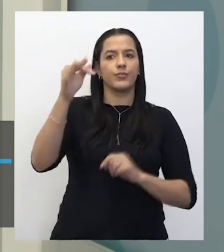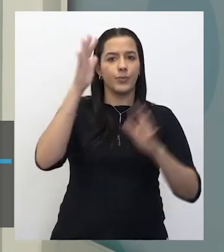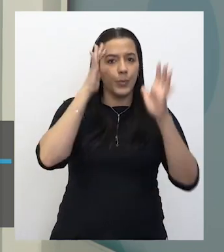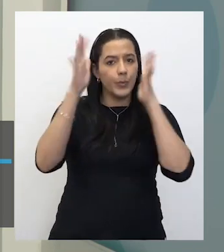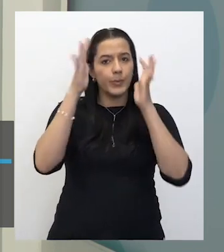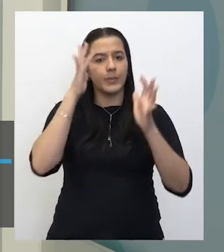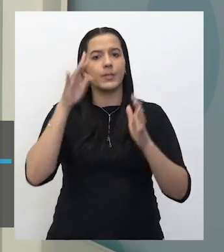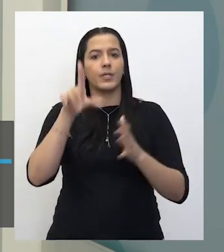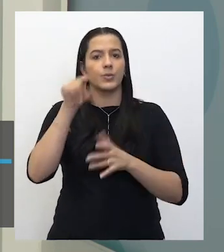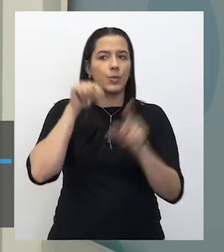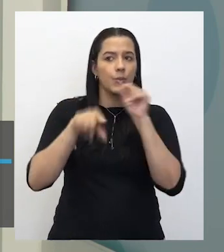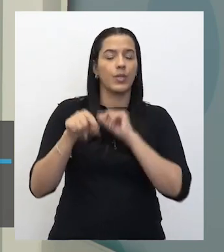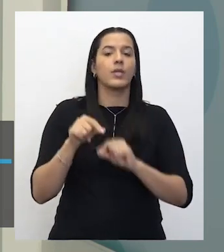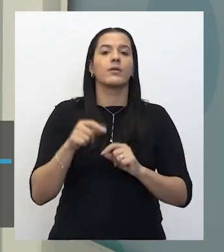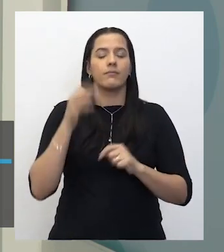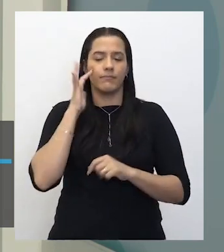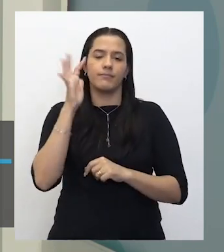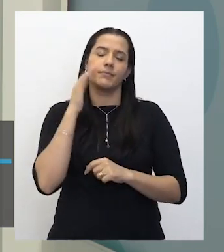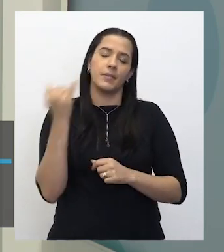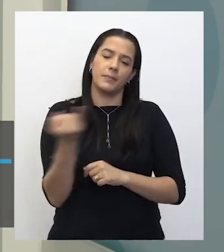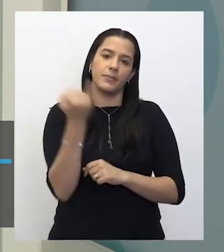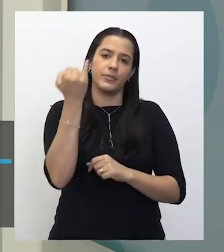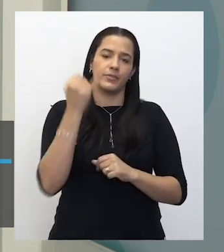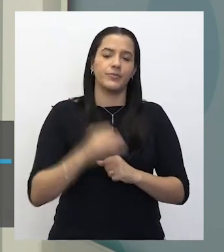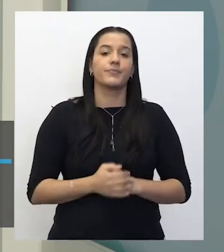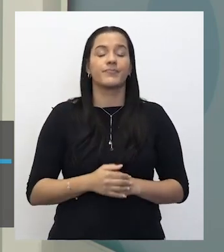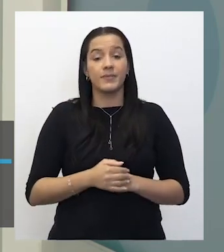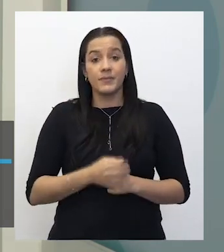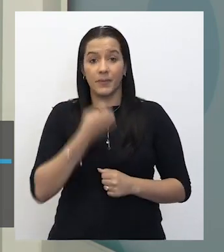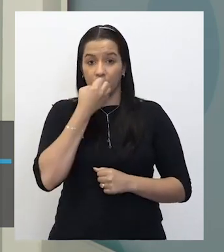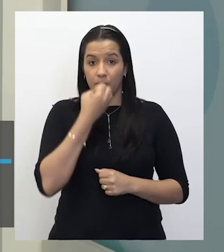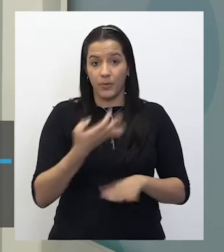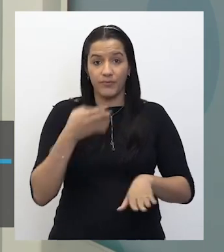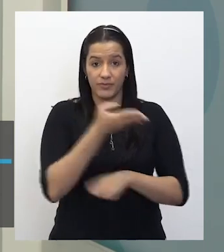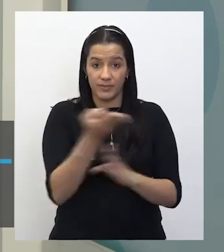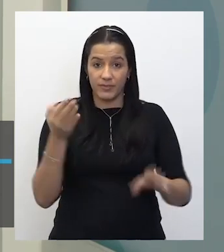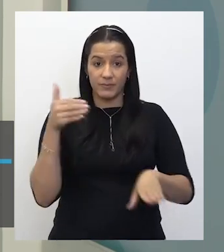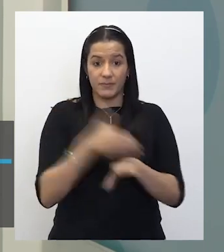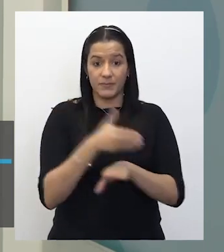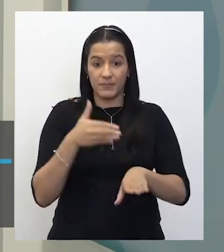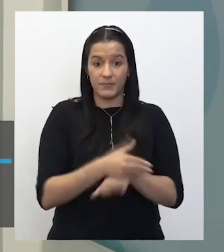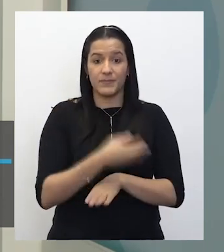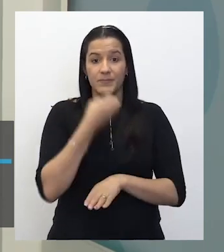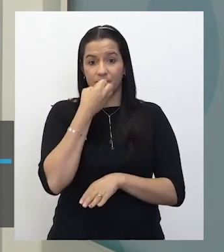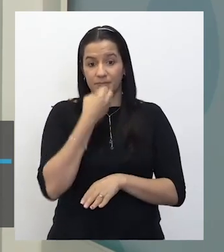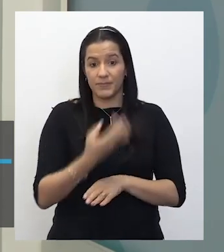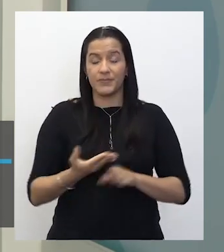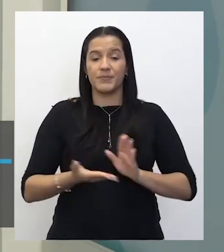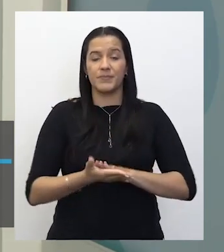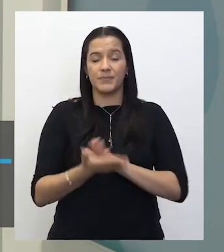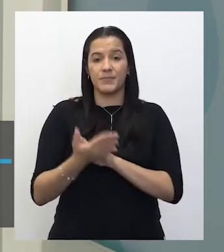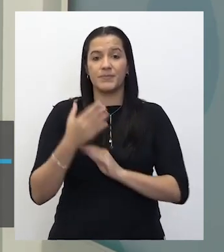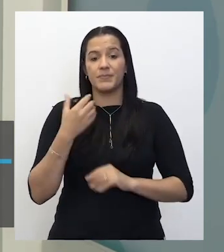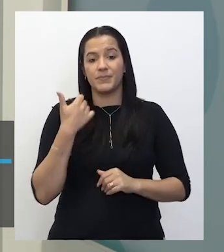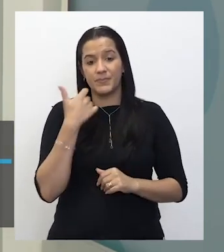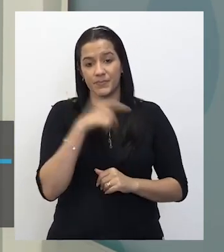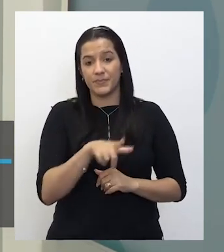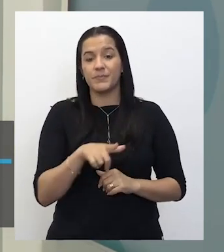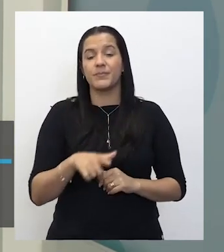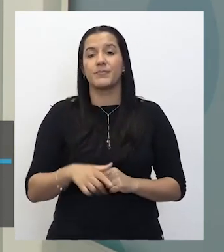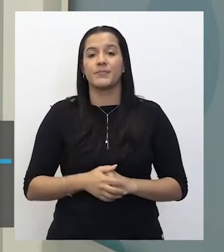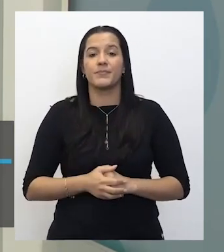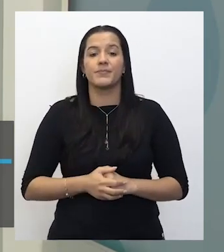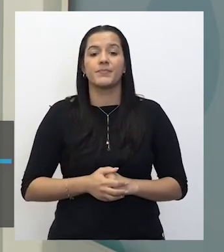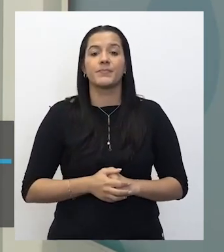várias participações, muito legal. Né, as participações de vocês e os comentários. Então, agora é o